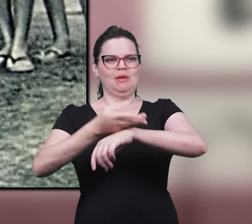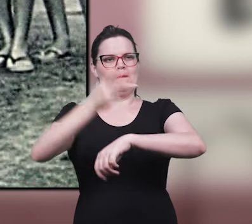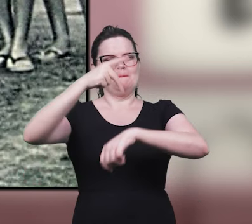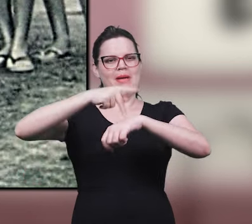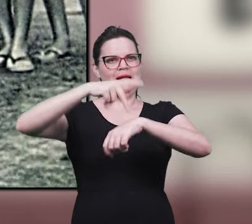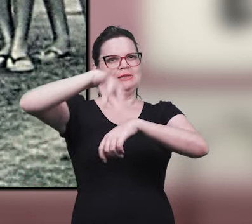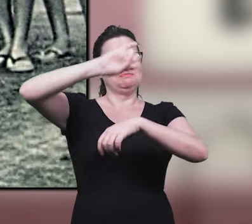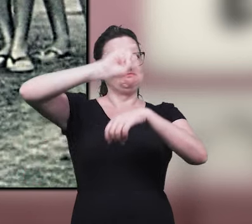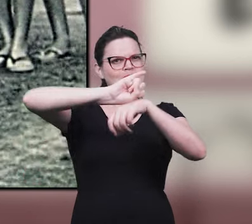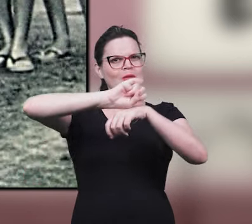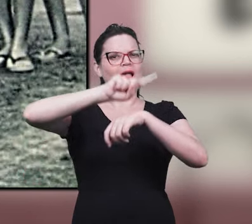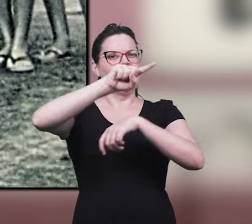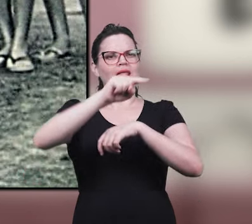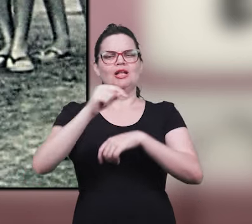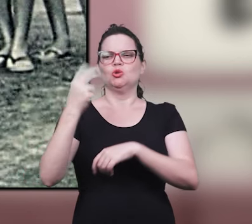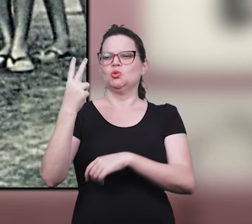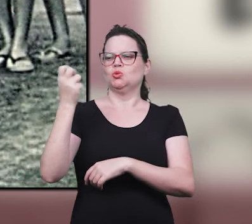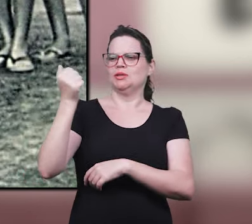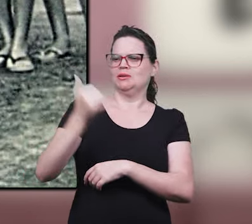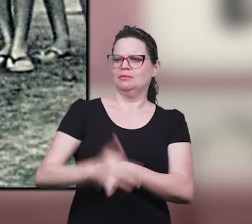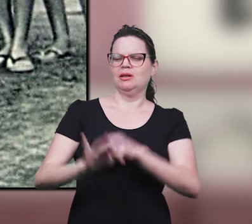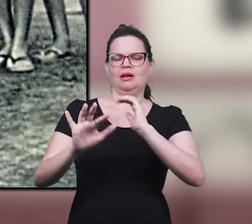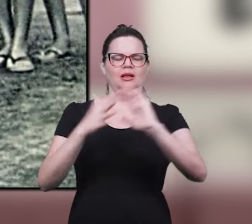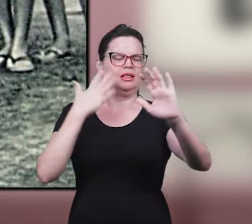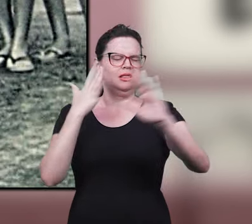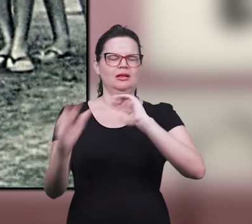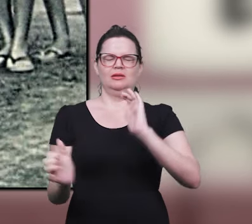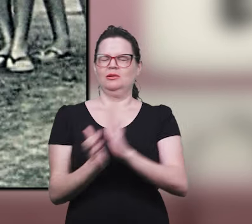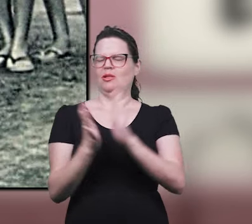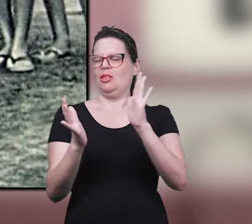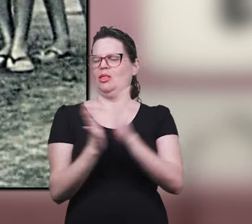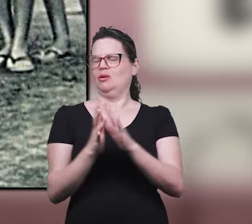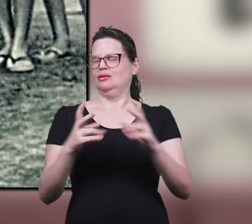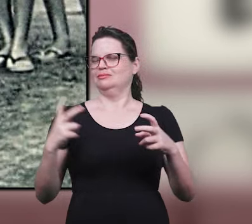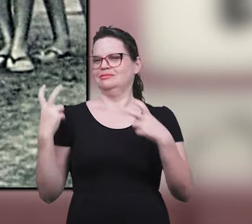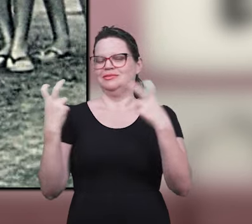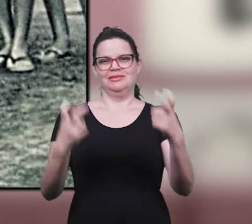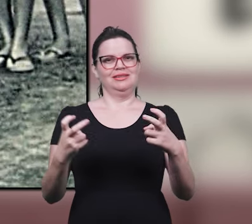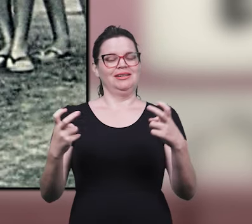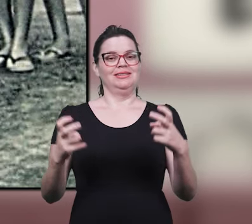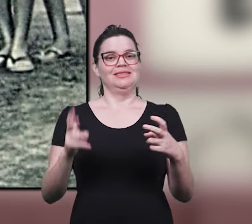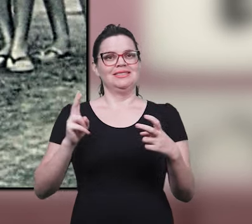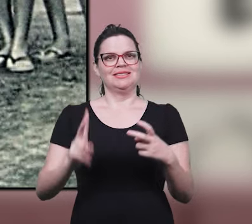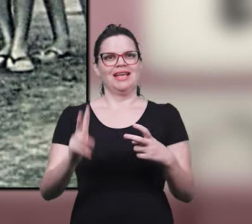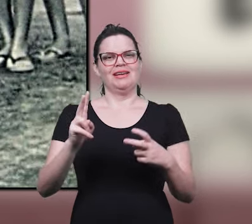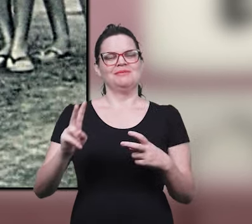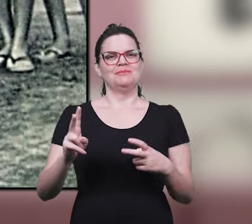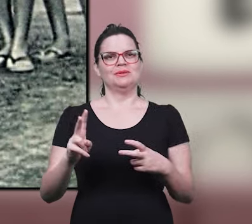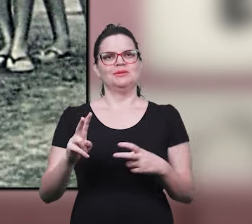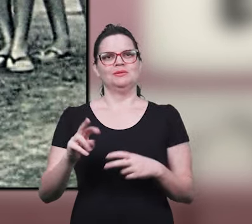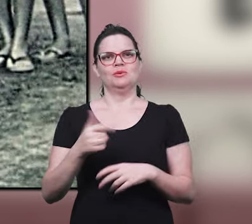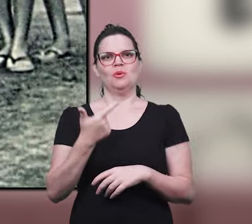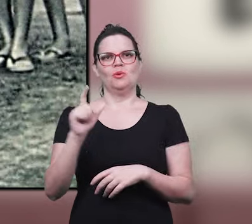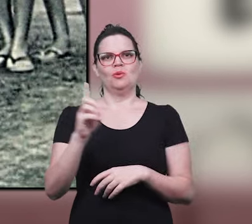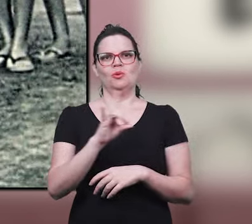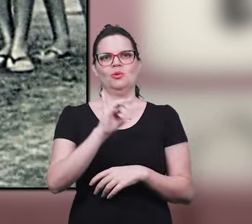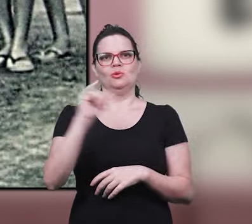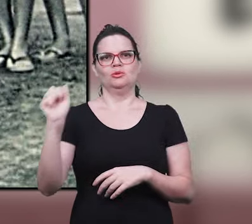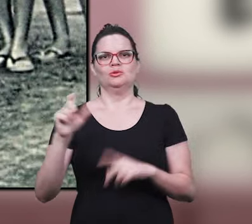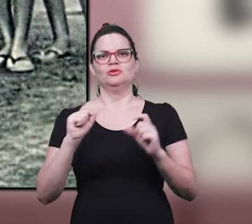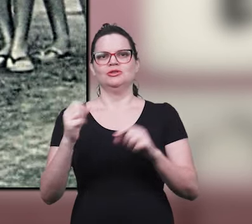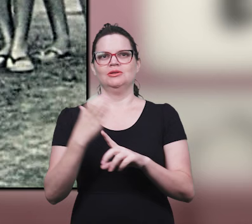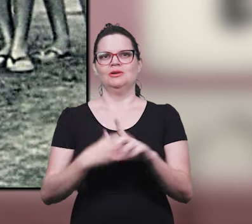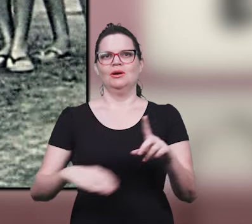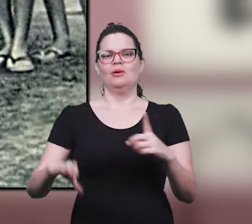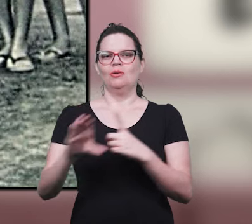praia, chegava 2 da manhã, 2:30, cantando alto, e a gente acordava com ele cantando. No outro dia, cedo, estava lá,